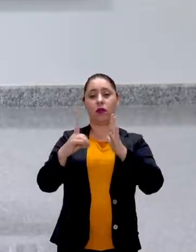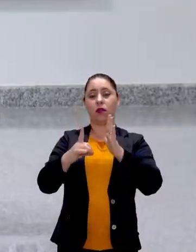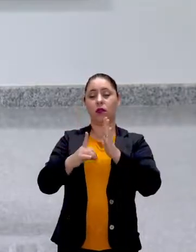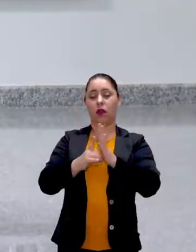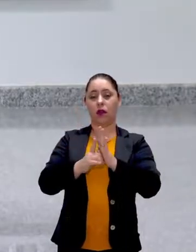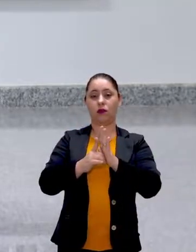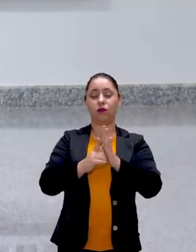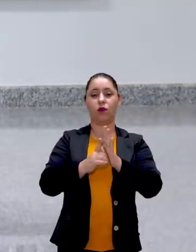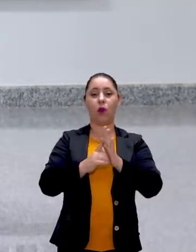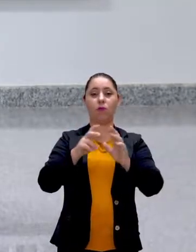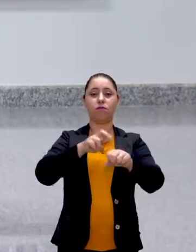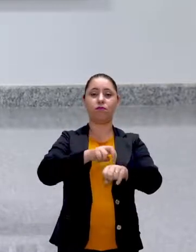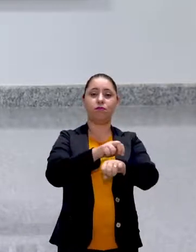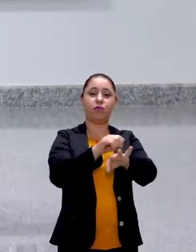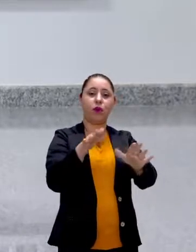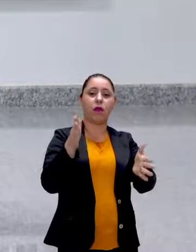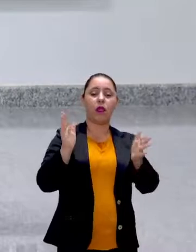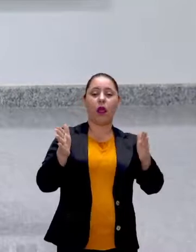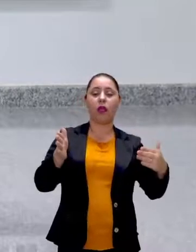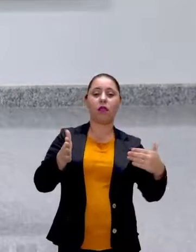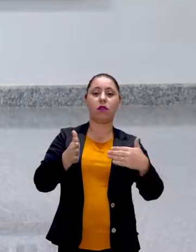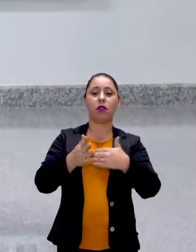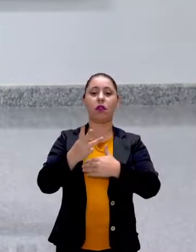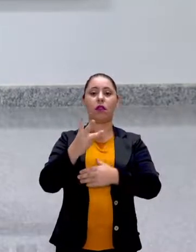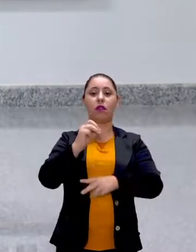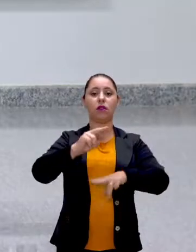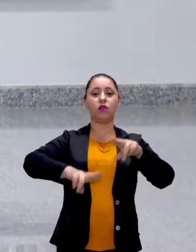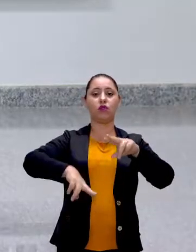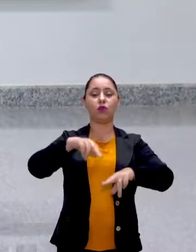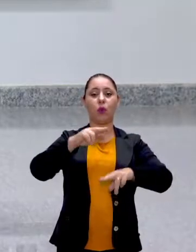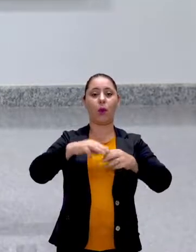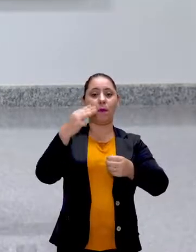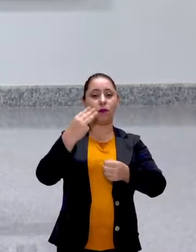de calamidade pública prorrogado até 30